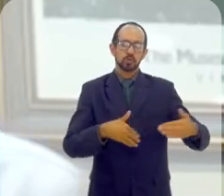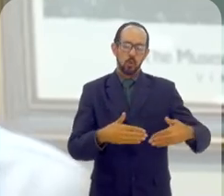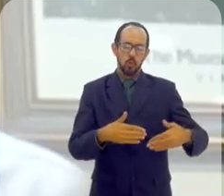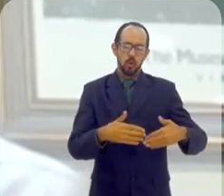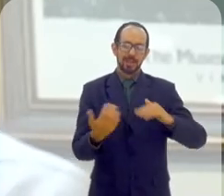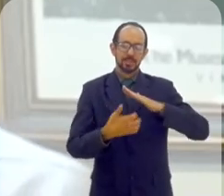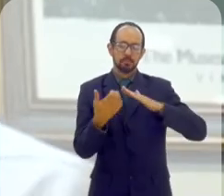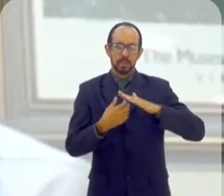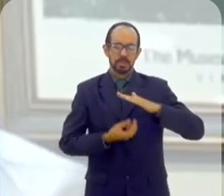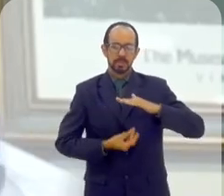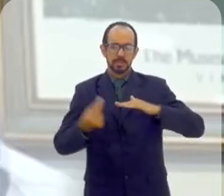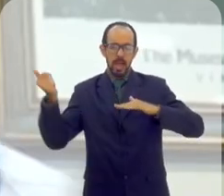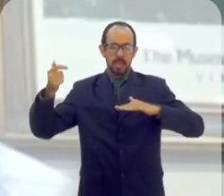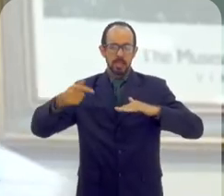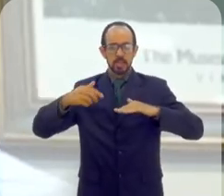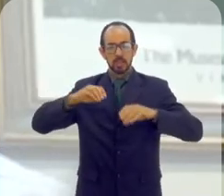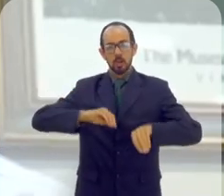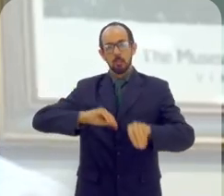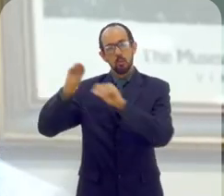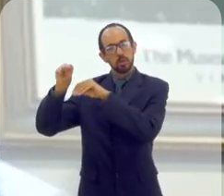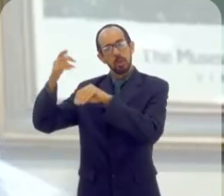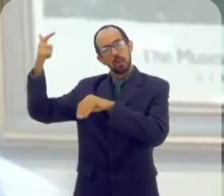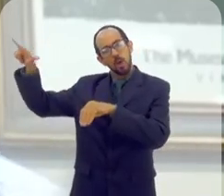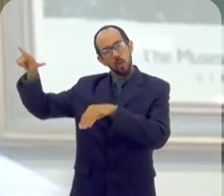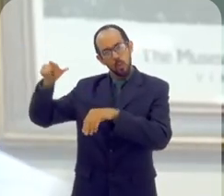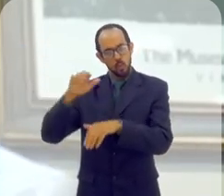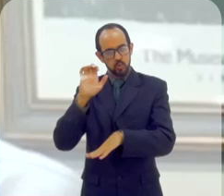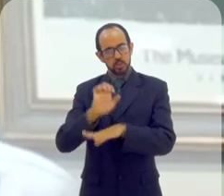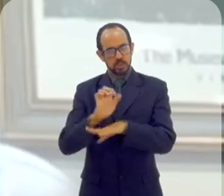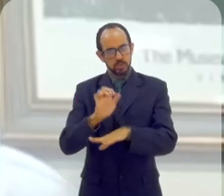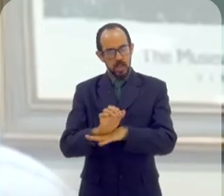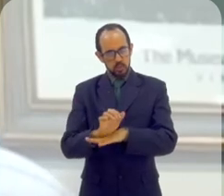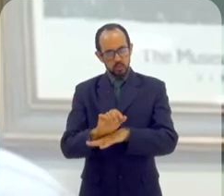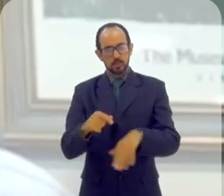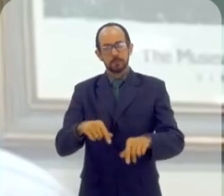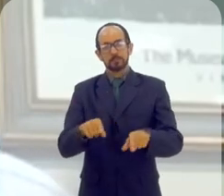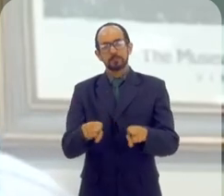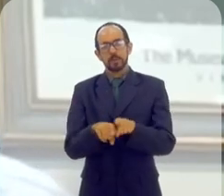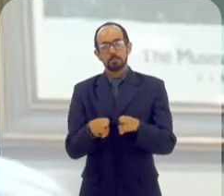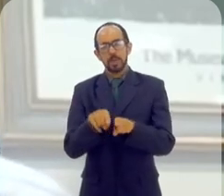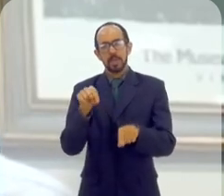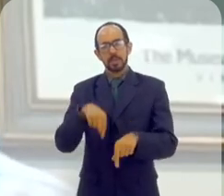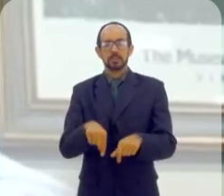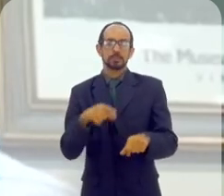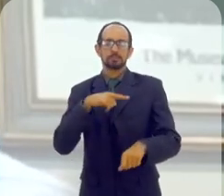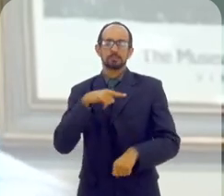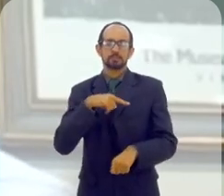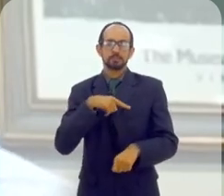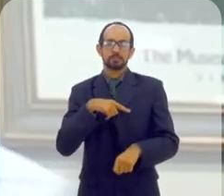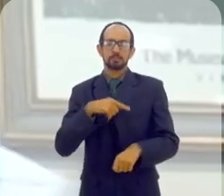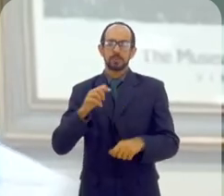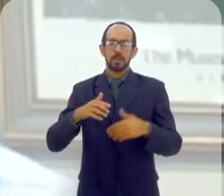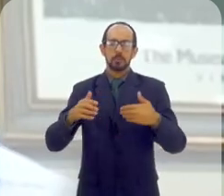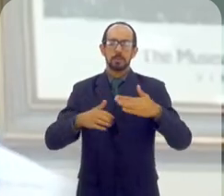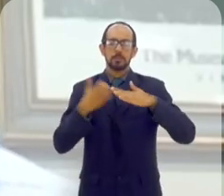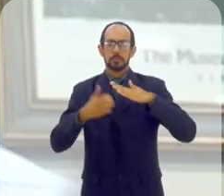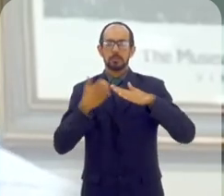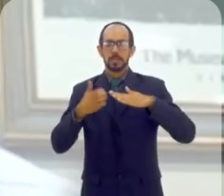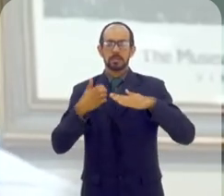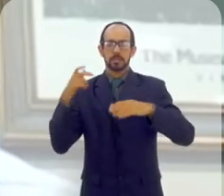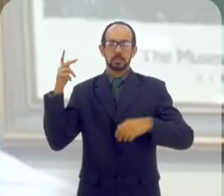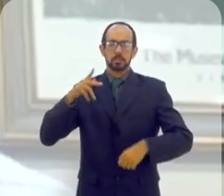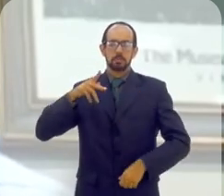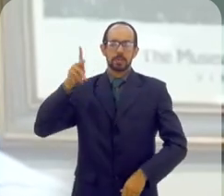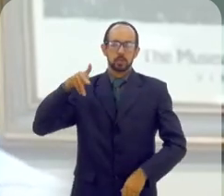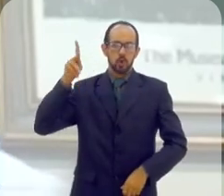as empresas saíram do Rio de Janeiro e foram se instalar em outros lugares nós temos aqui Geisa no Rio de Janeiro é uma das petroquímica